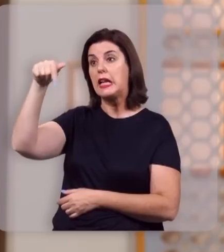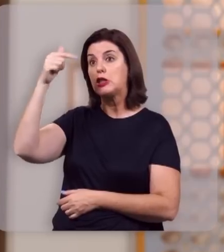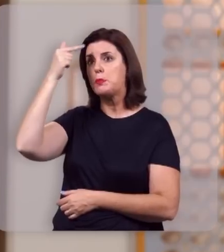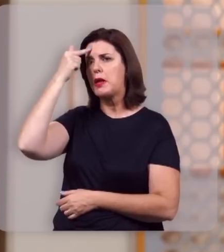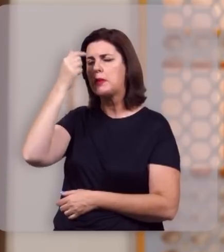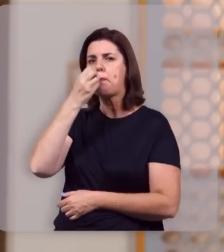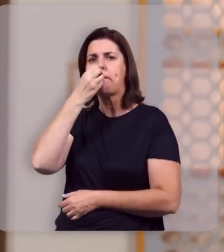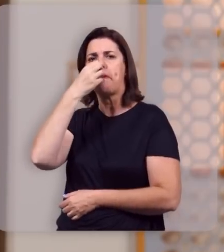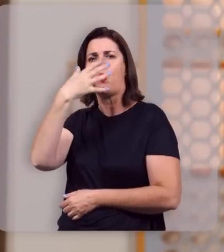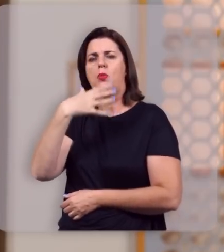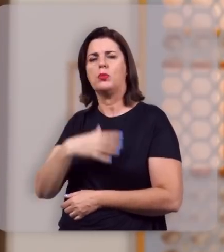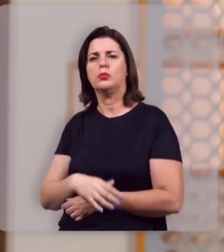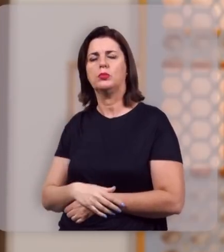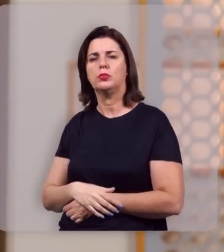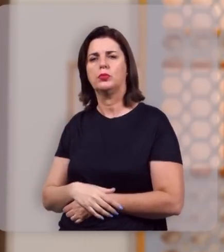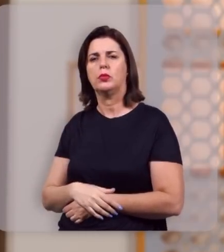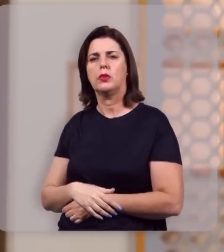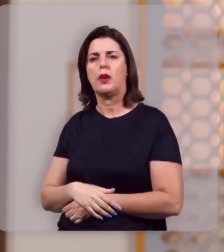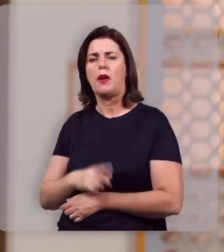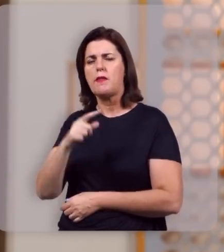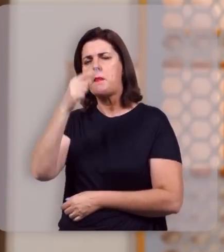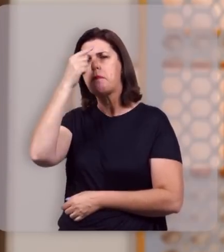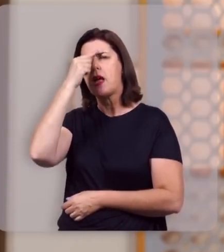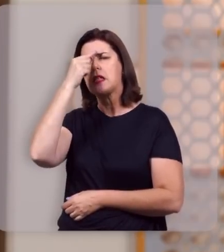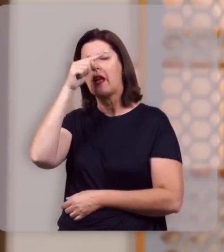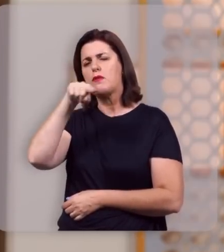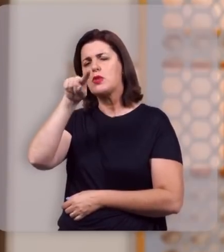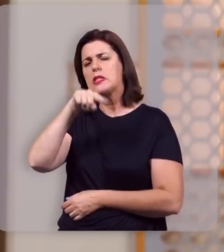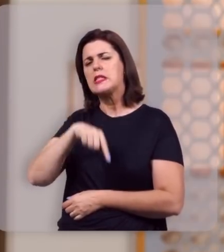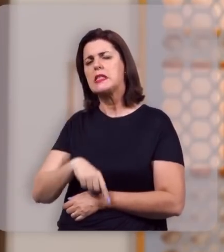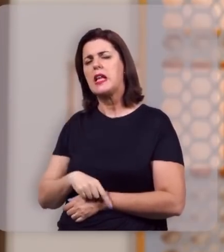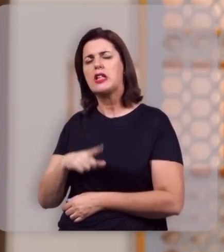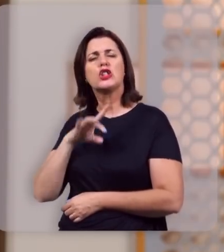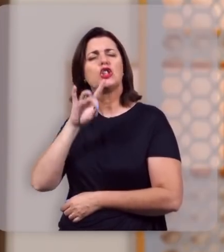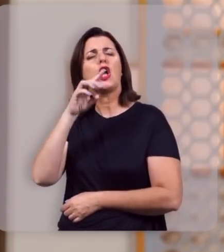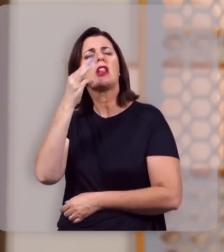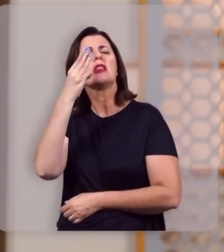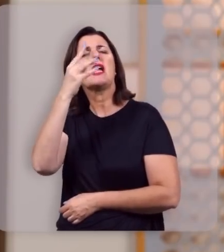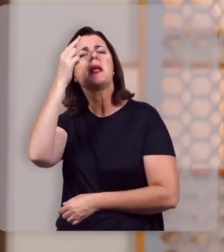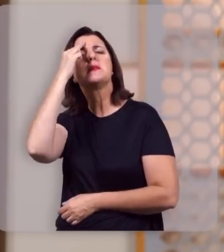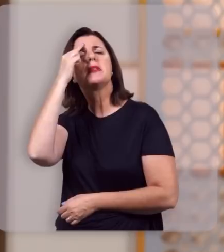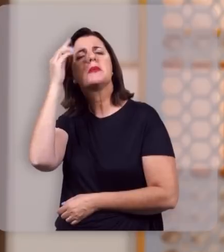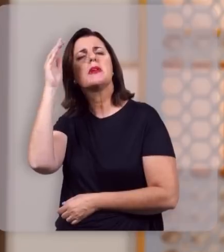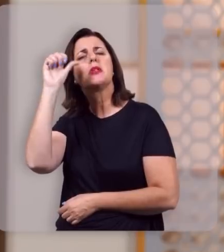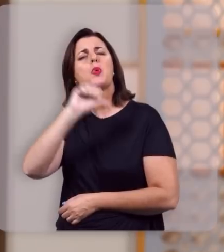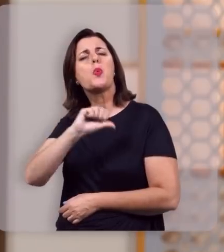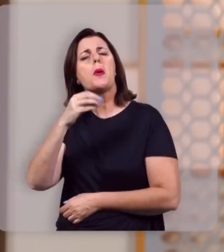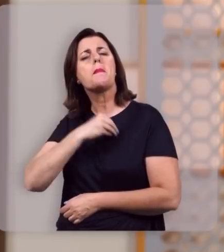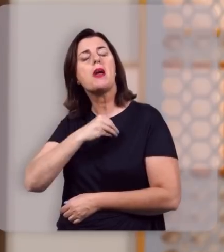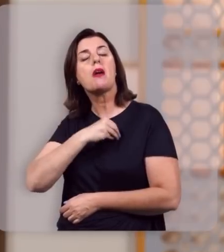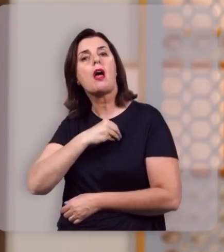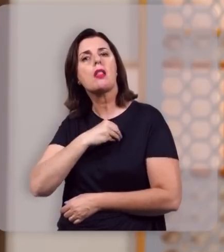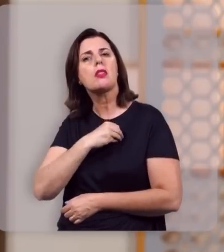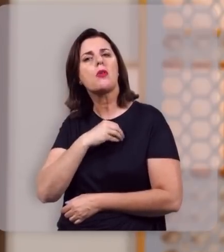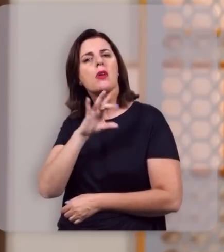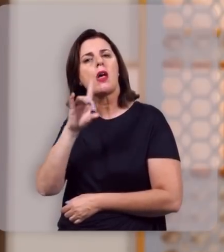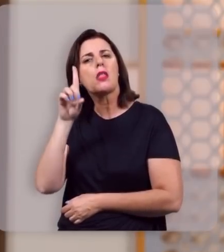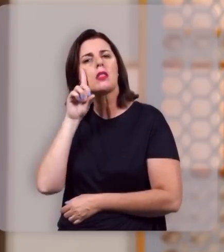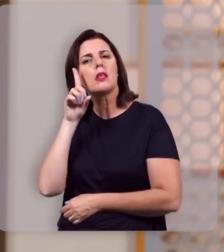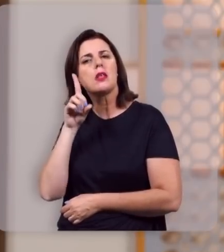9.997 pensamentos bons. Vamos imaginar que você tenha apenas 3 pensamentos pecaminosos por